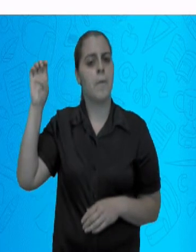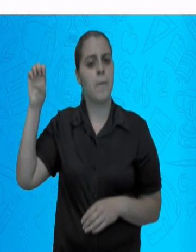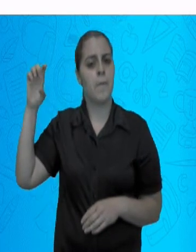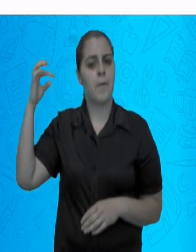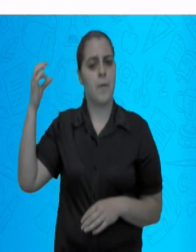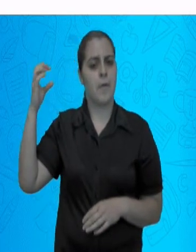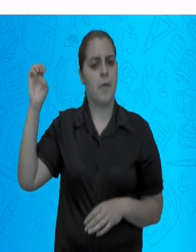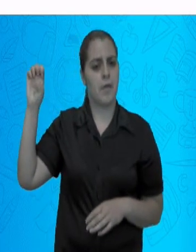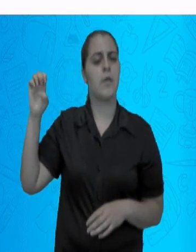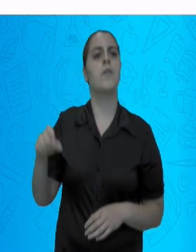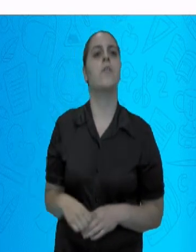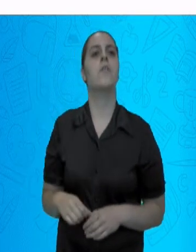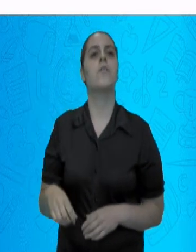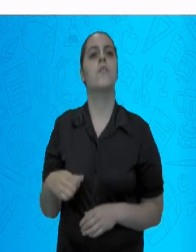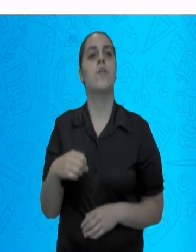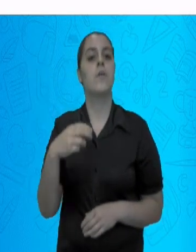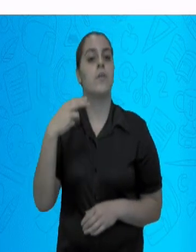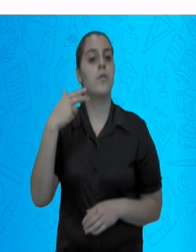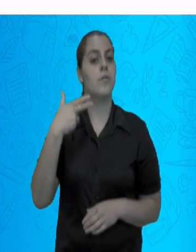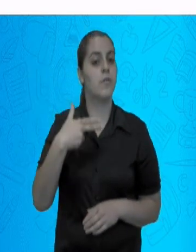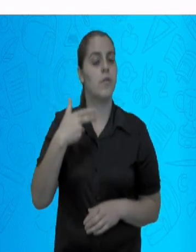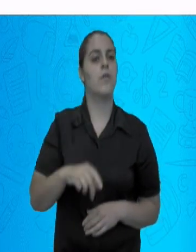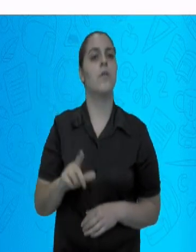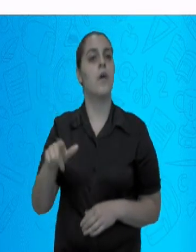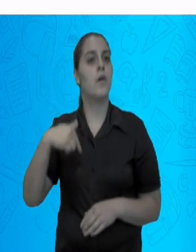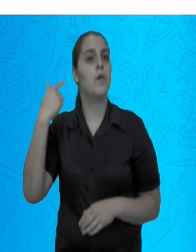o 3 e a da Renata